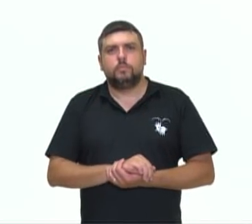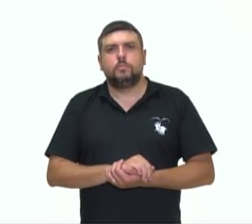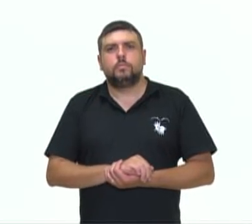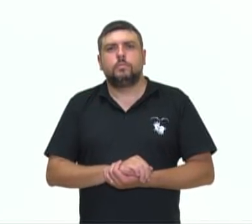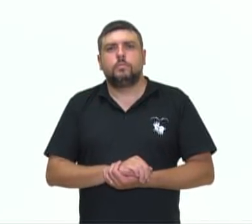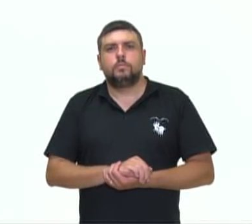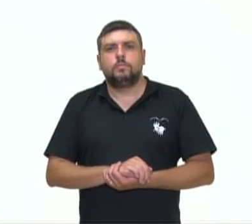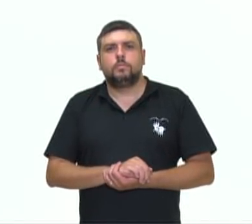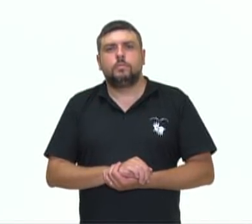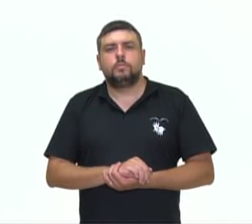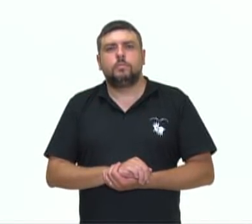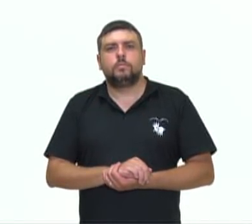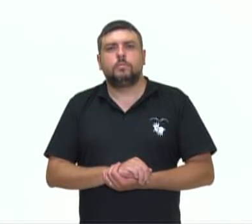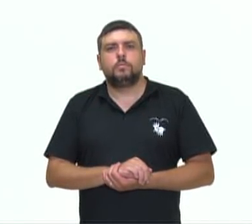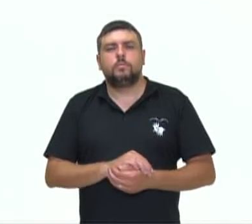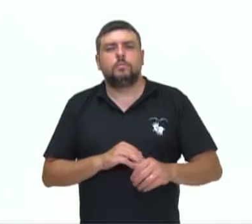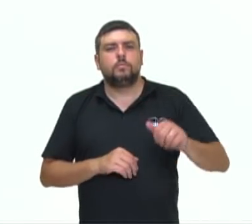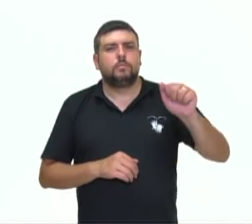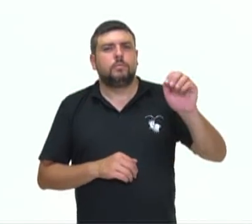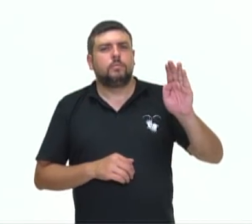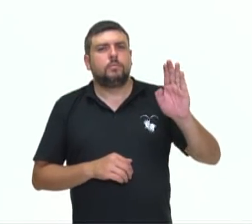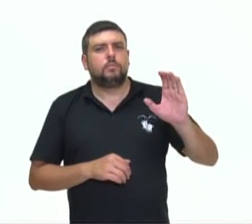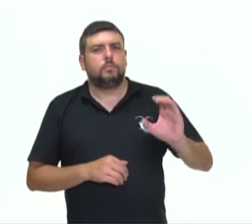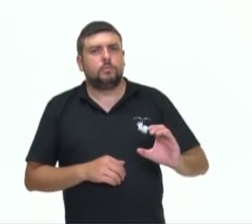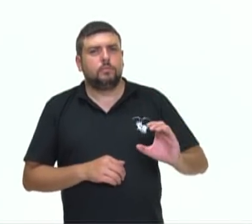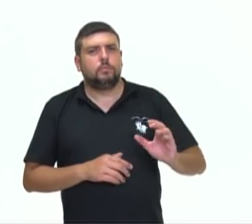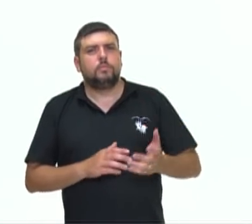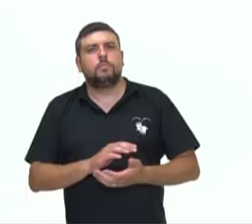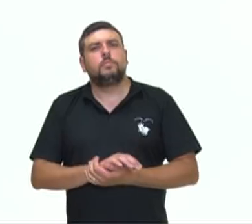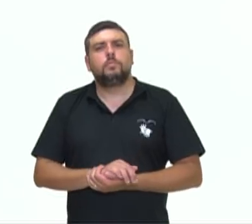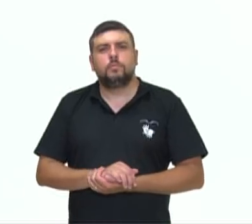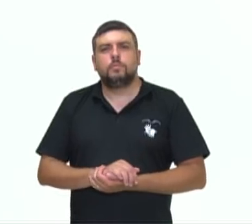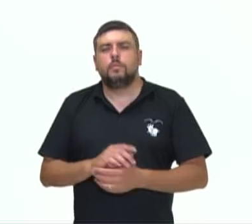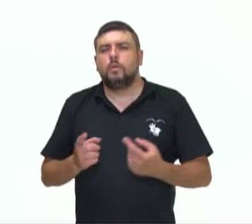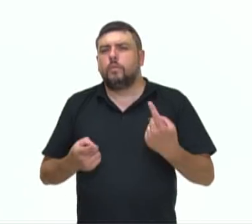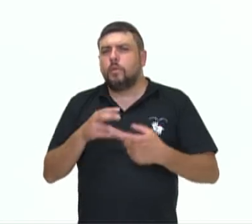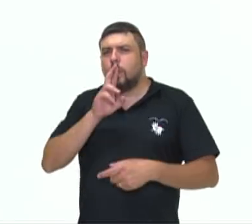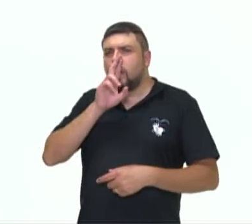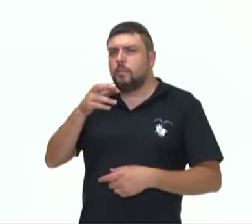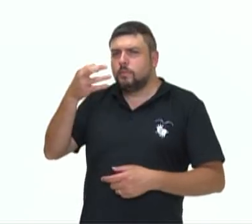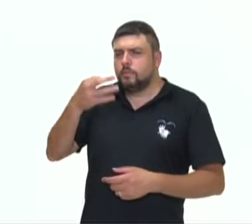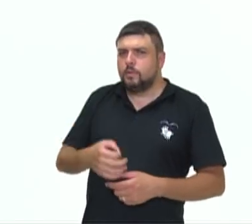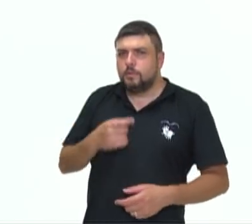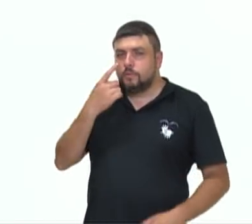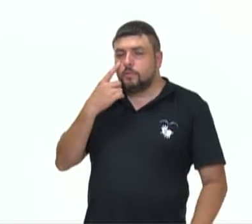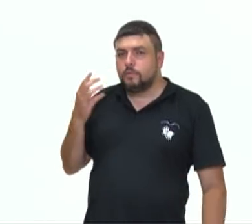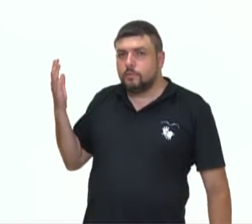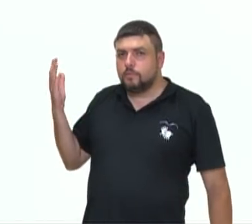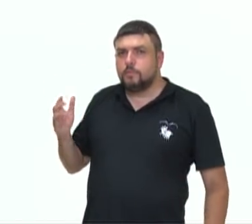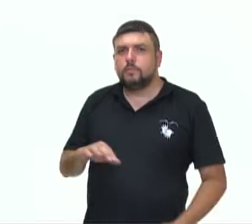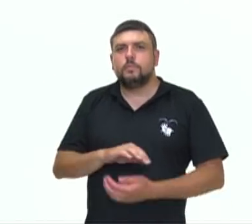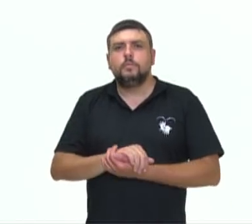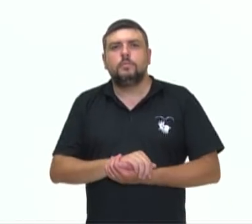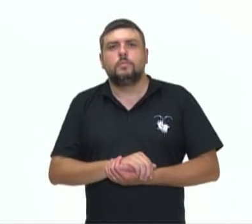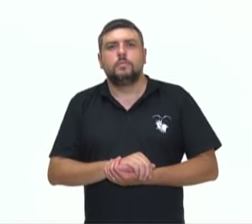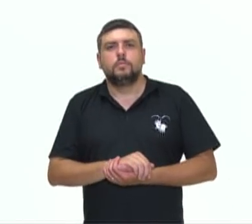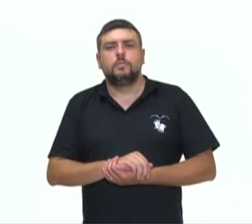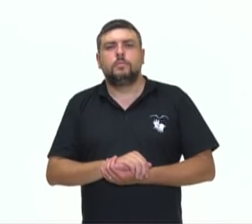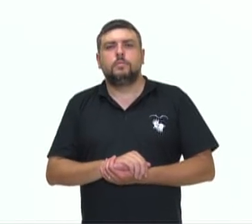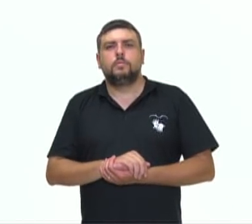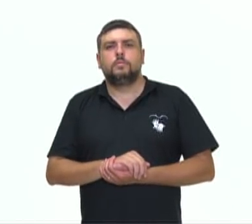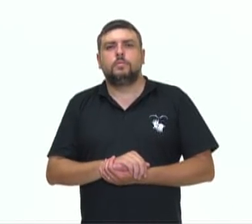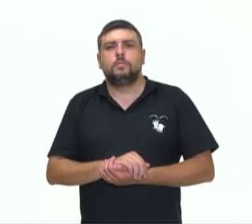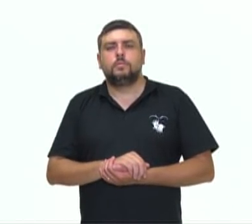B. Eucaristia e Extrema Unção. C. 7 Sacramentos. Qual será a resposta correta? Vamos descobrir? 7